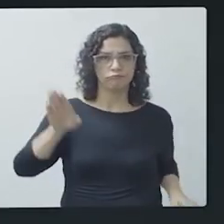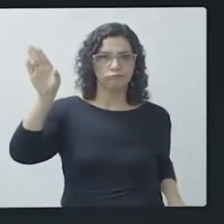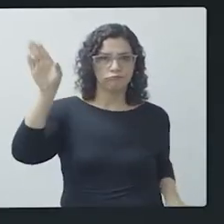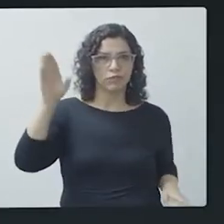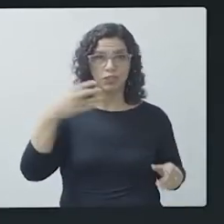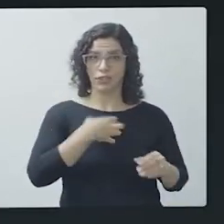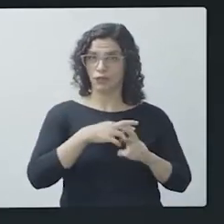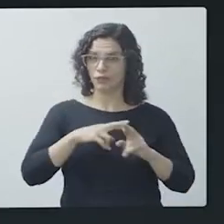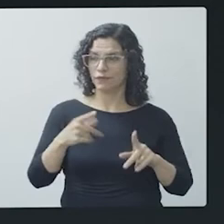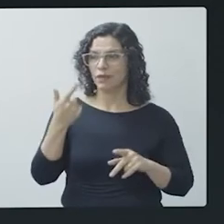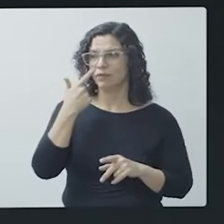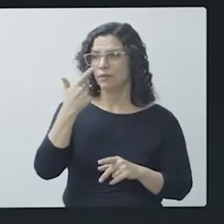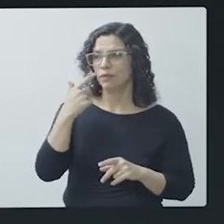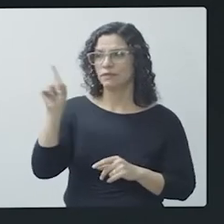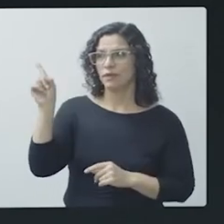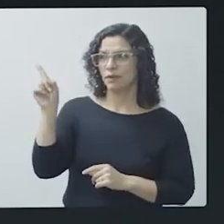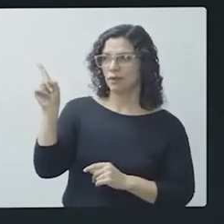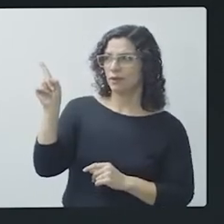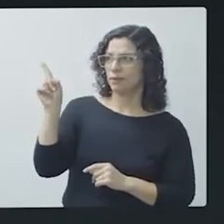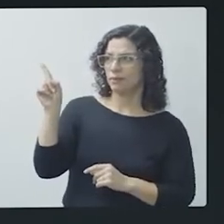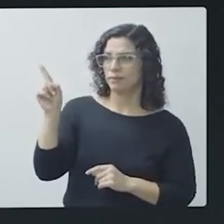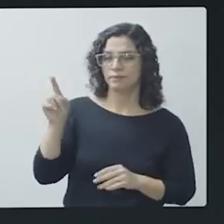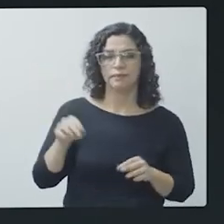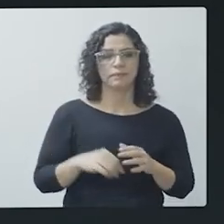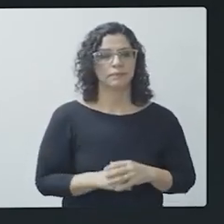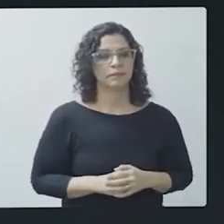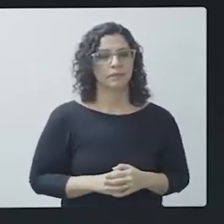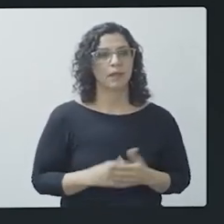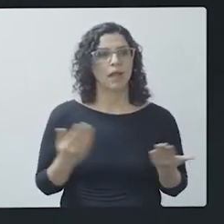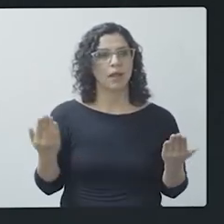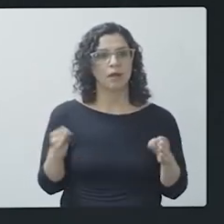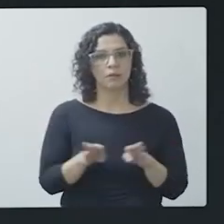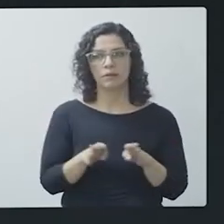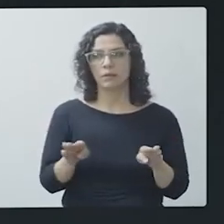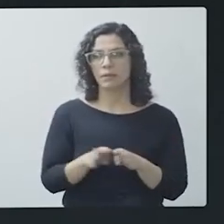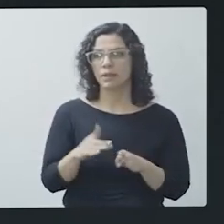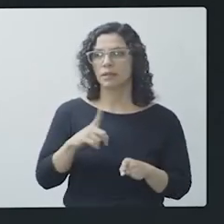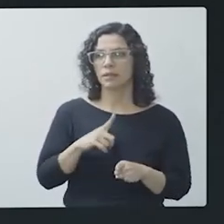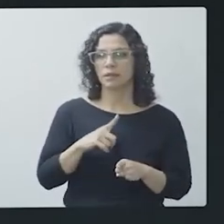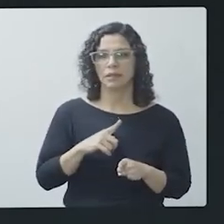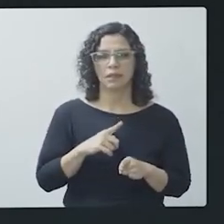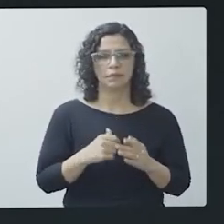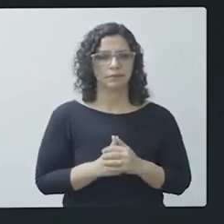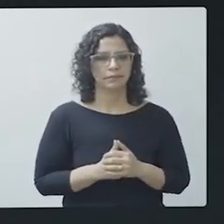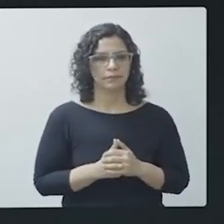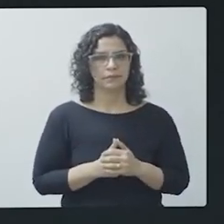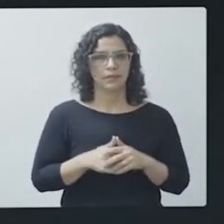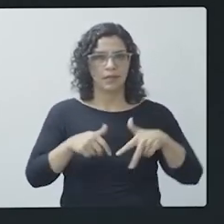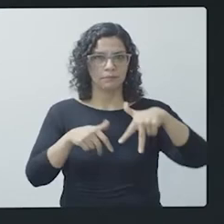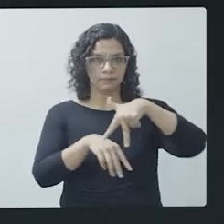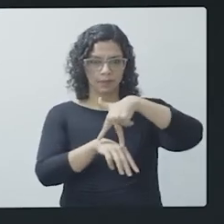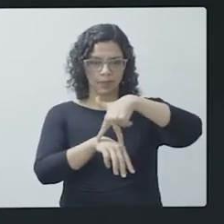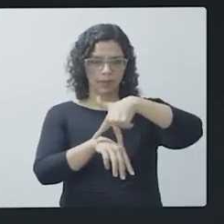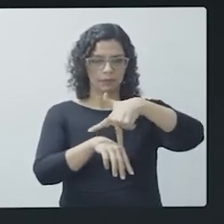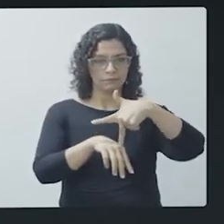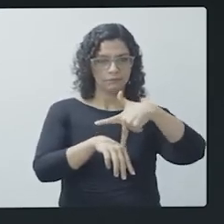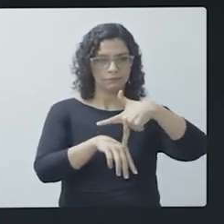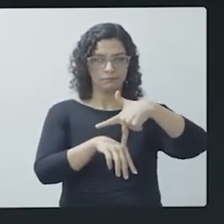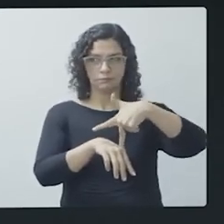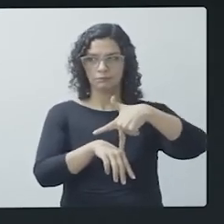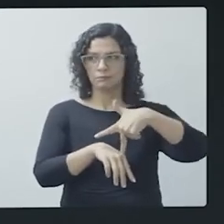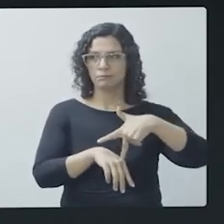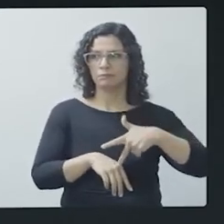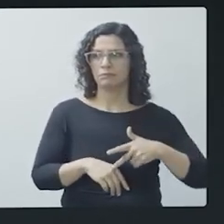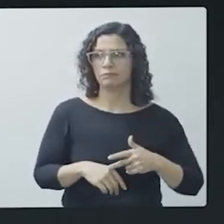cima e um para baixo, olha só. Isso. E uma perna tá para